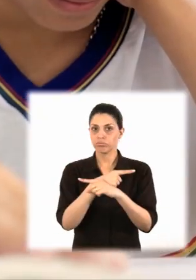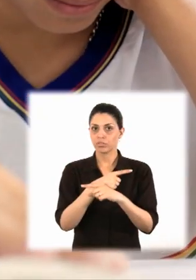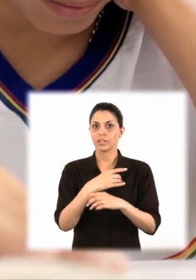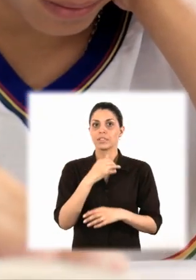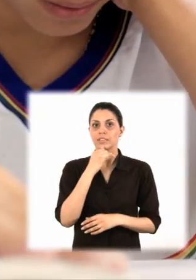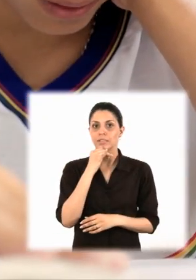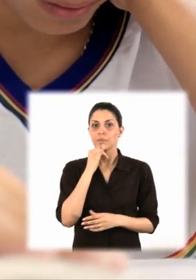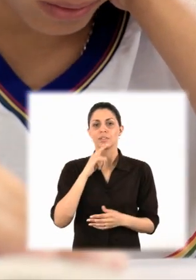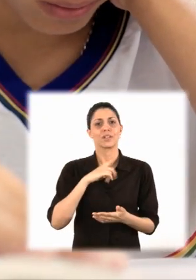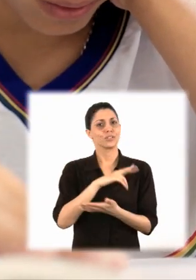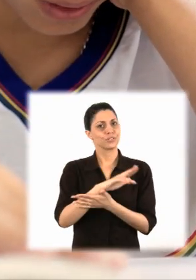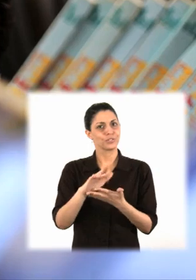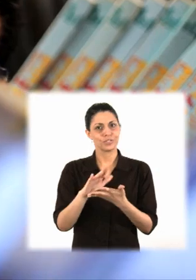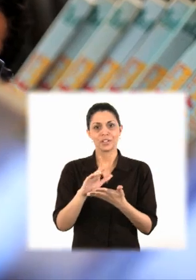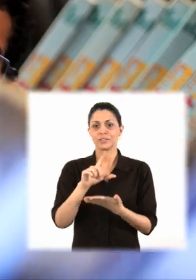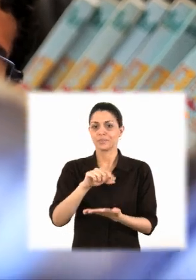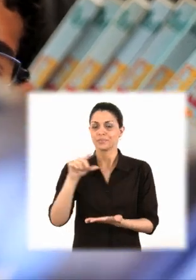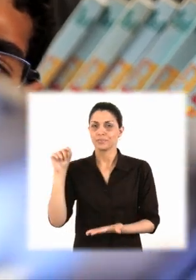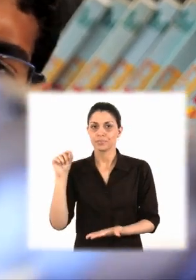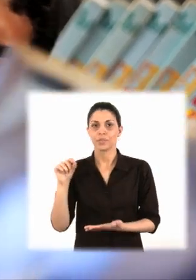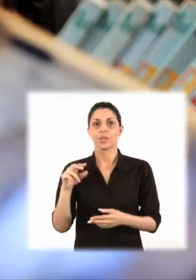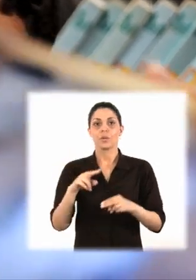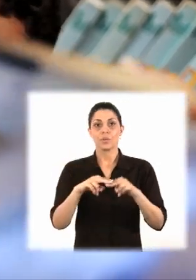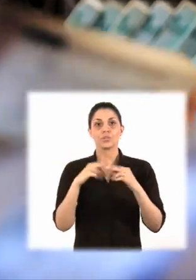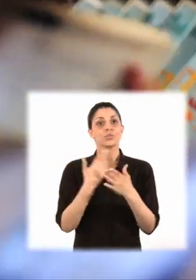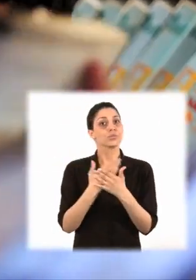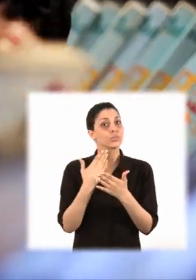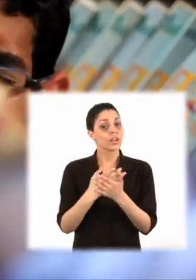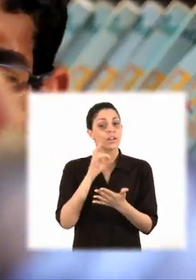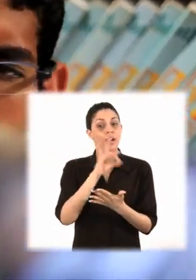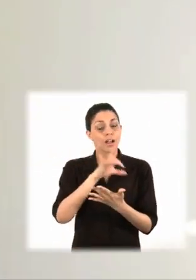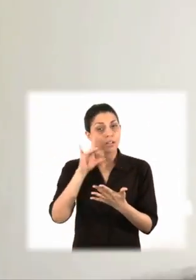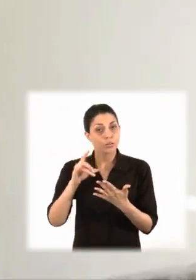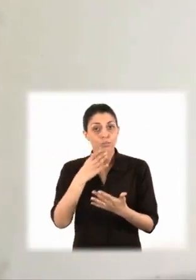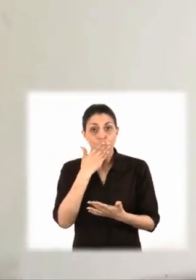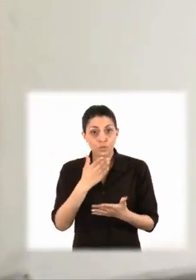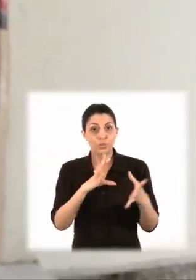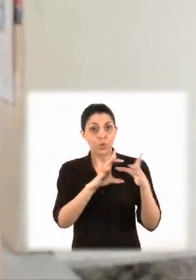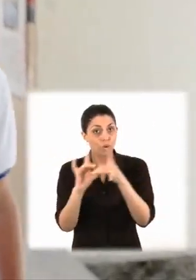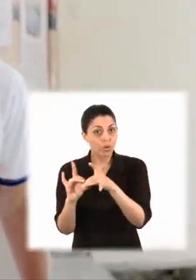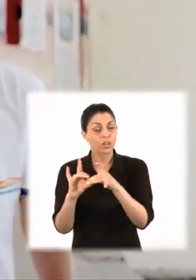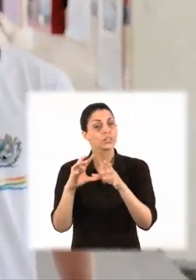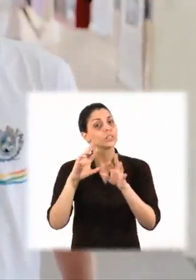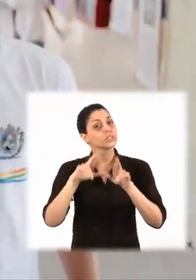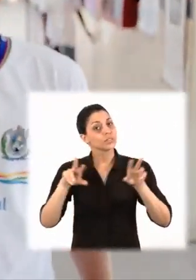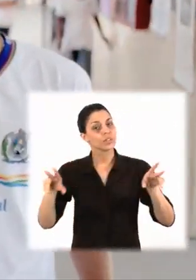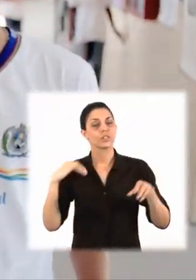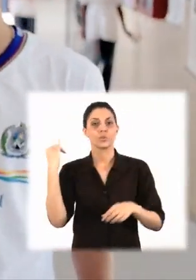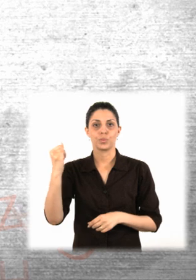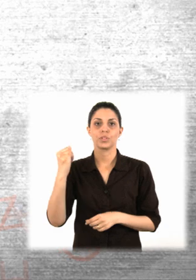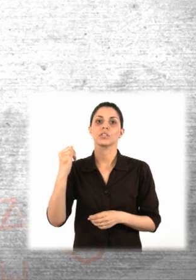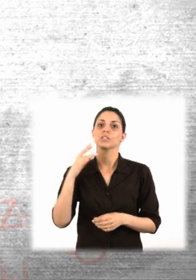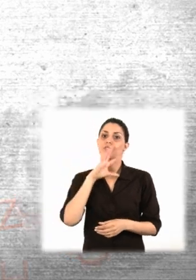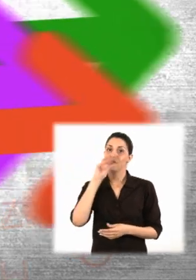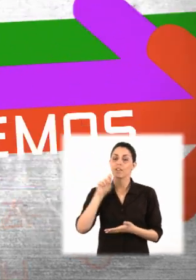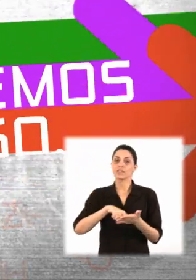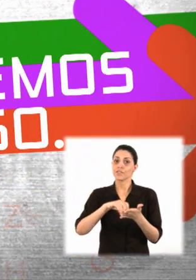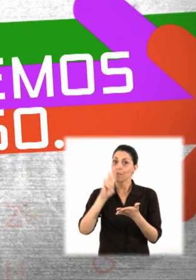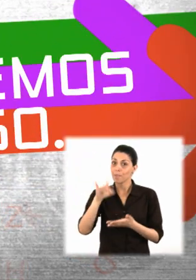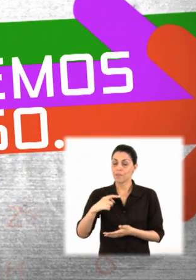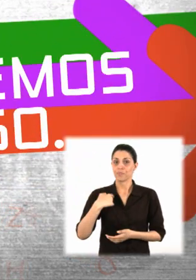enganar, pois há várias exceções à regra. Por isso, estudar cada caso de concordância é fundamental para falar e escrever